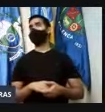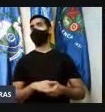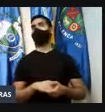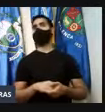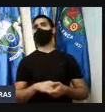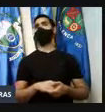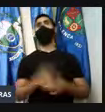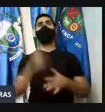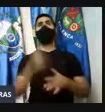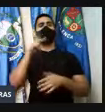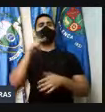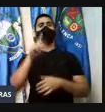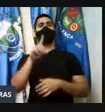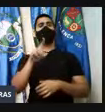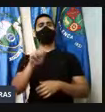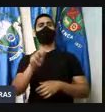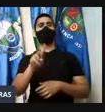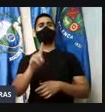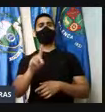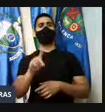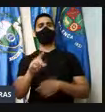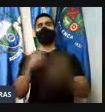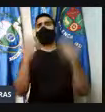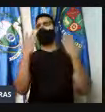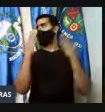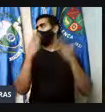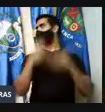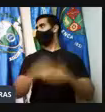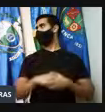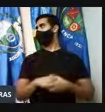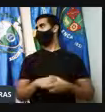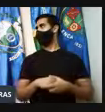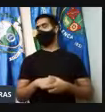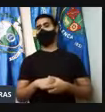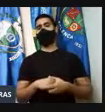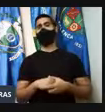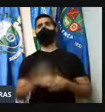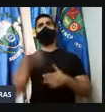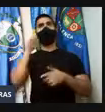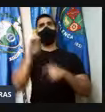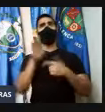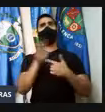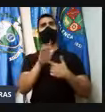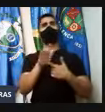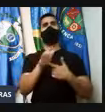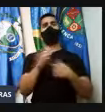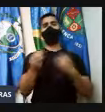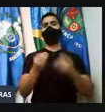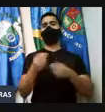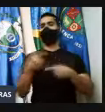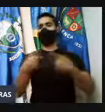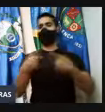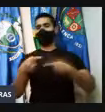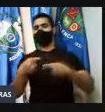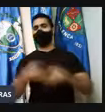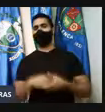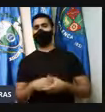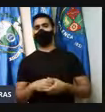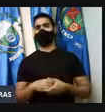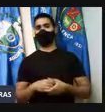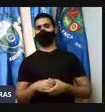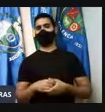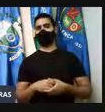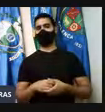de parabéns. Ele ontem mostrou o poder de articulação política. O secretário de Estado vinha aqui. O Bruno é